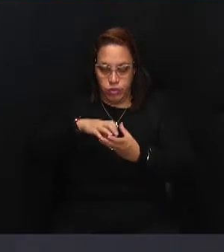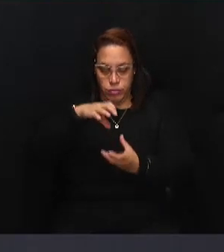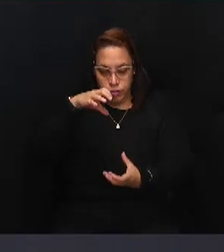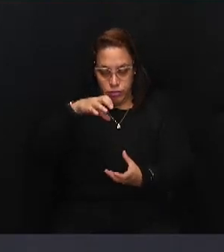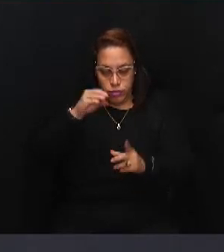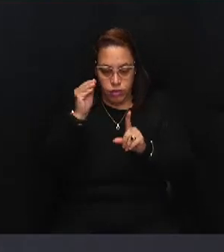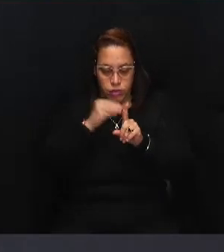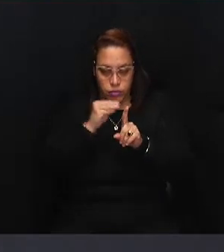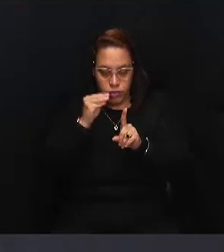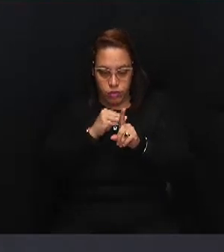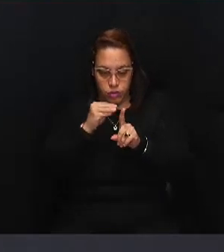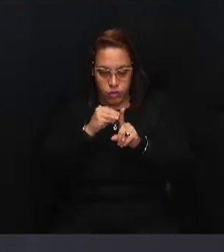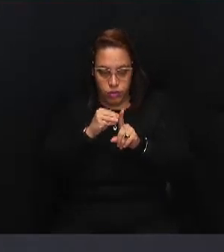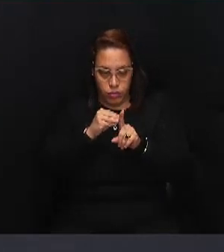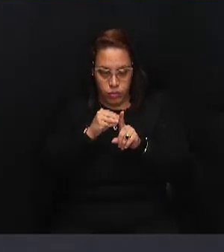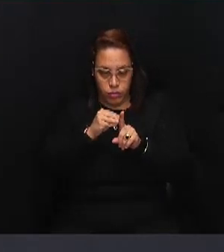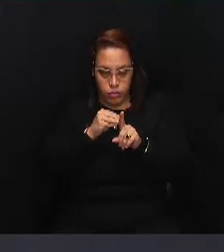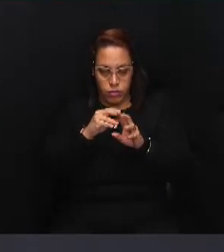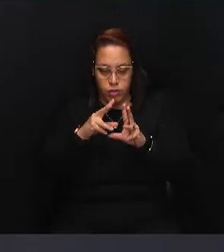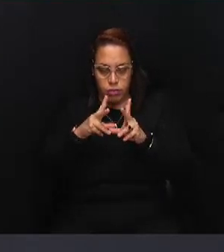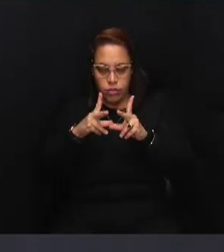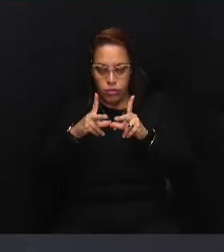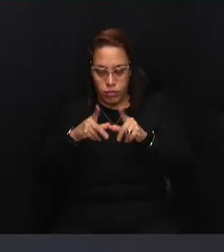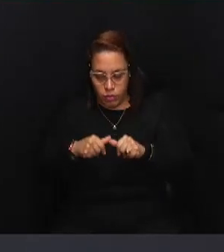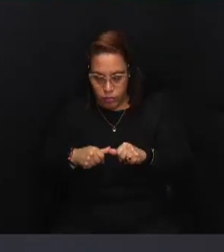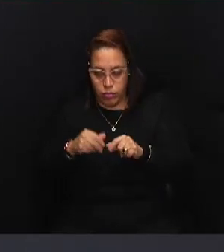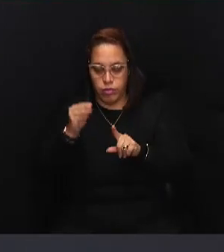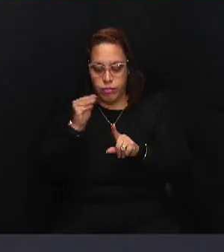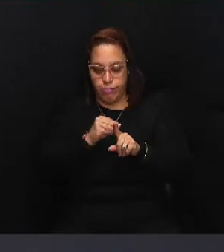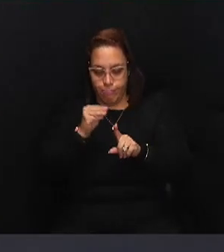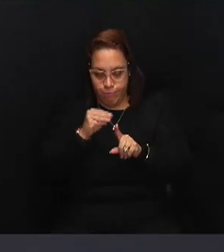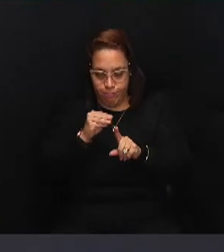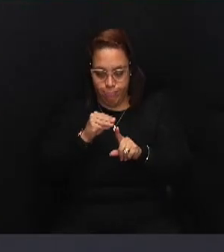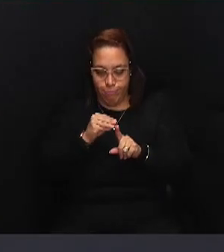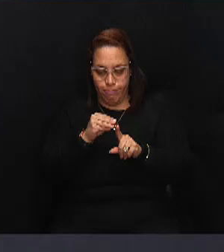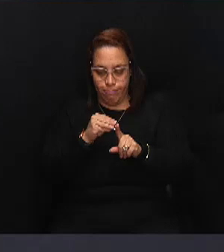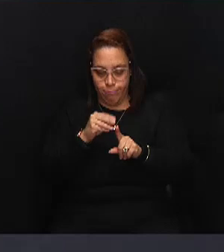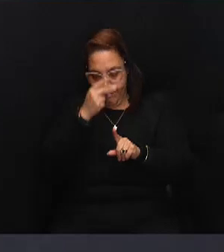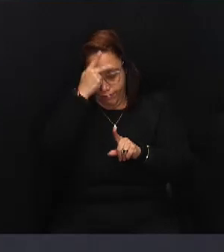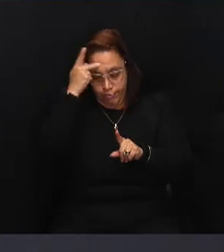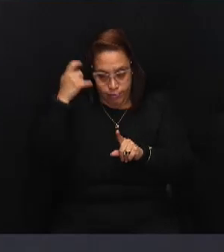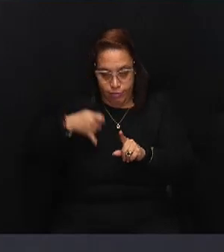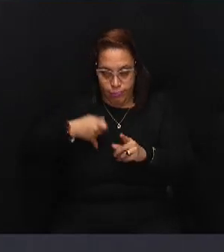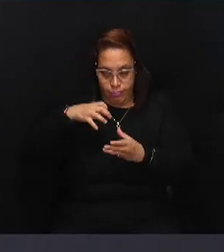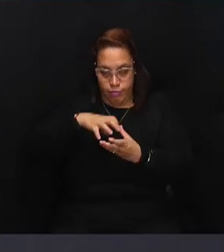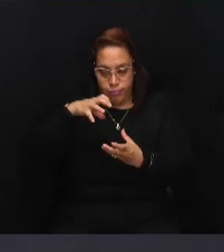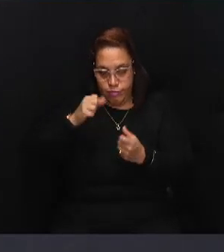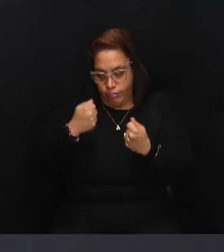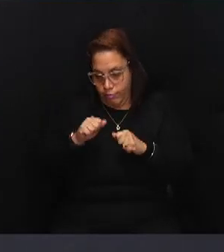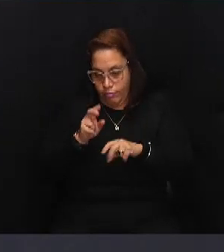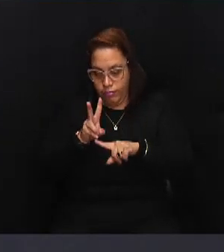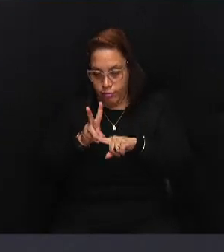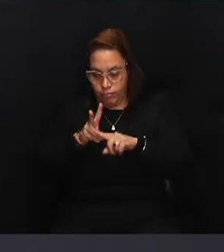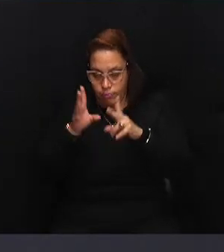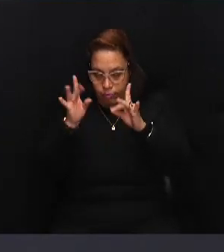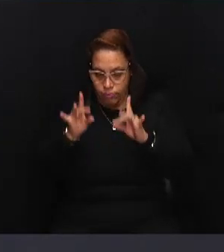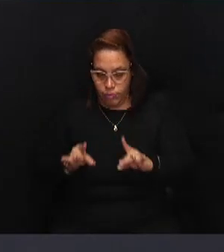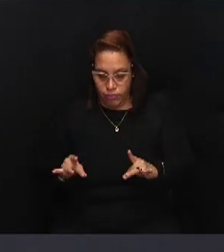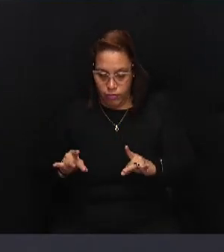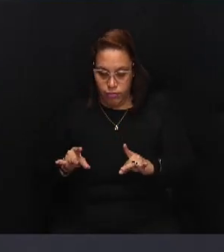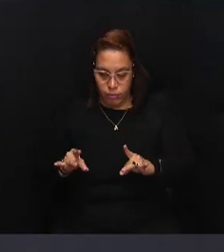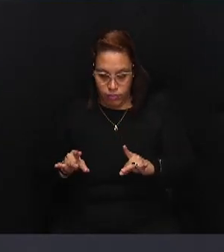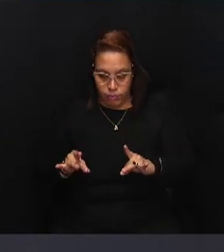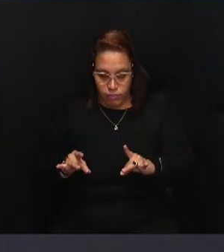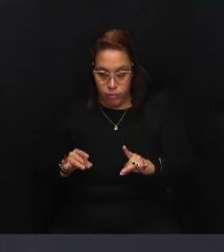Código muitas vezes não consegue abarcar todas as nuances da vulnerabilidade do idoso, porque eles podem precisar de cuidados especiais ou atenção diferenciada.